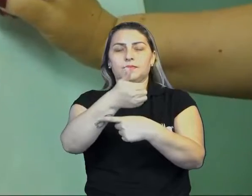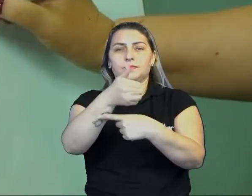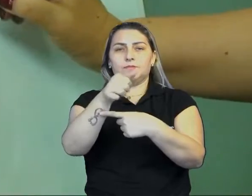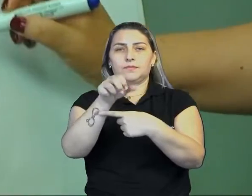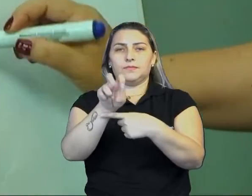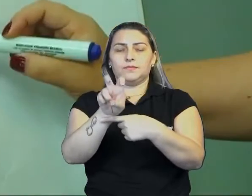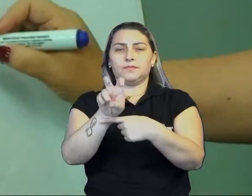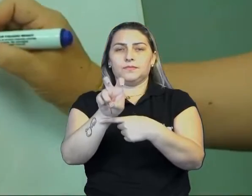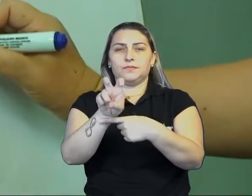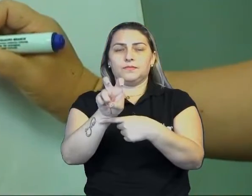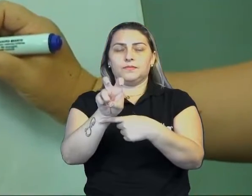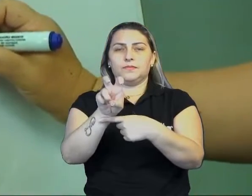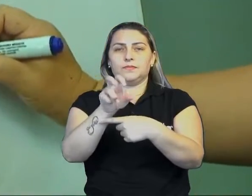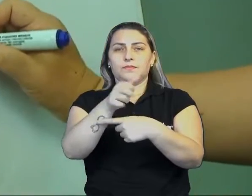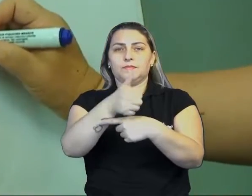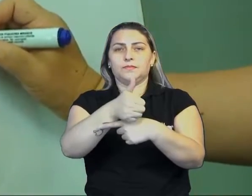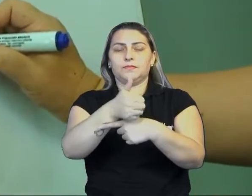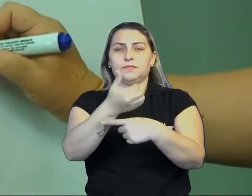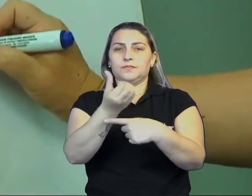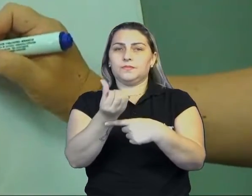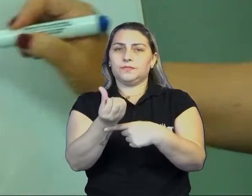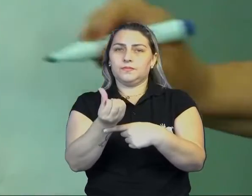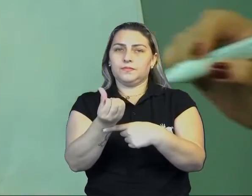14, 15,